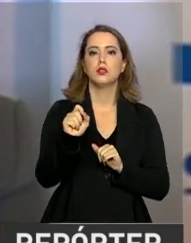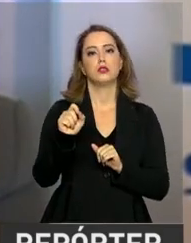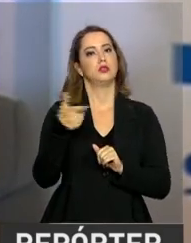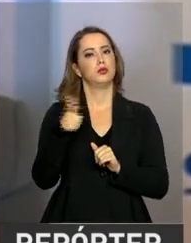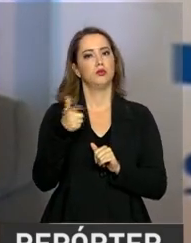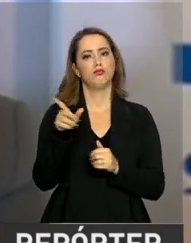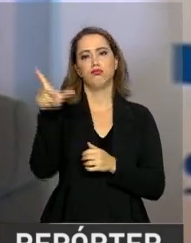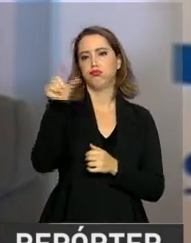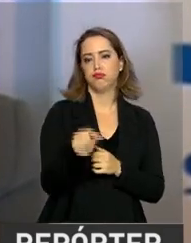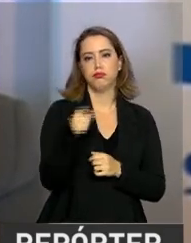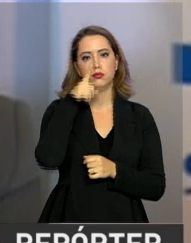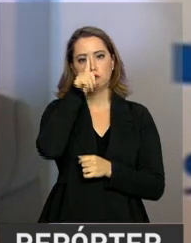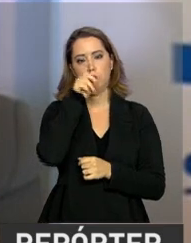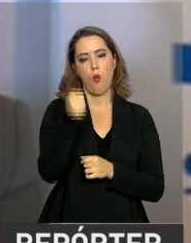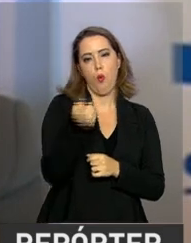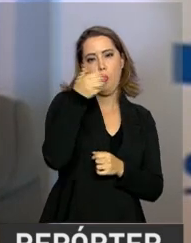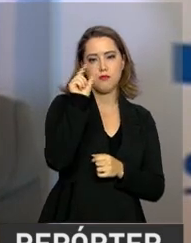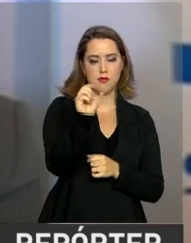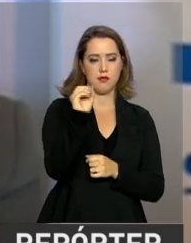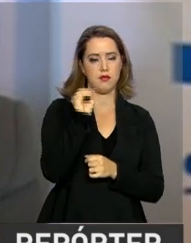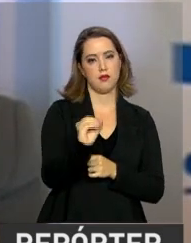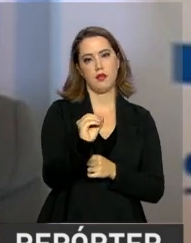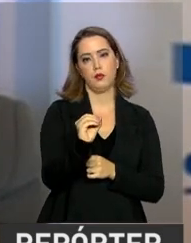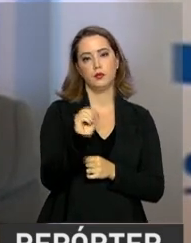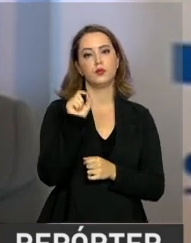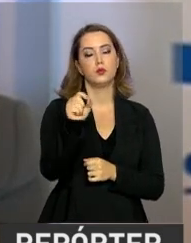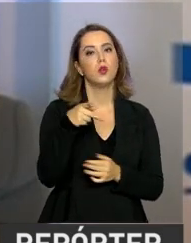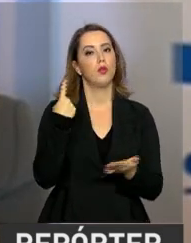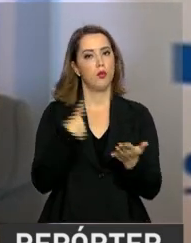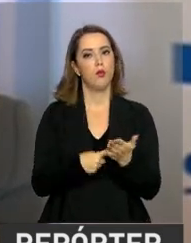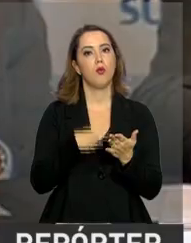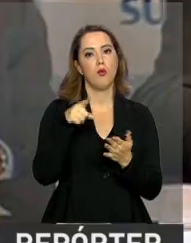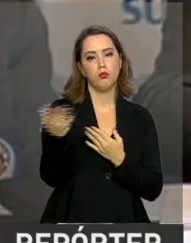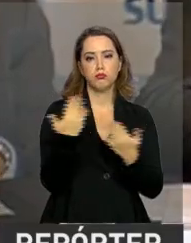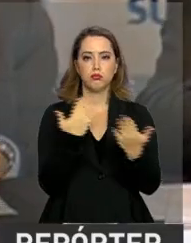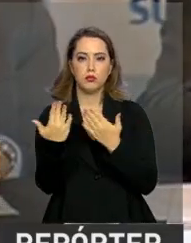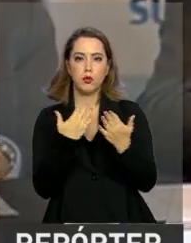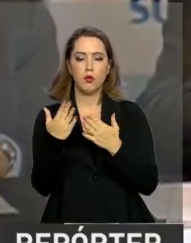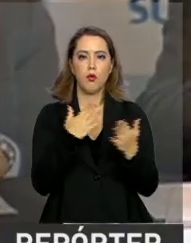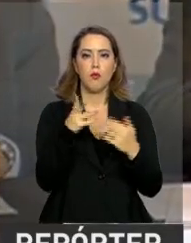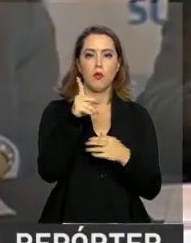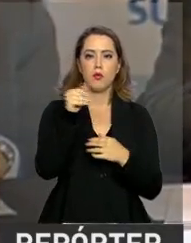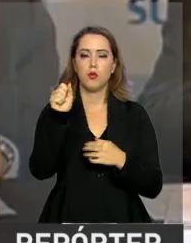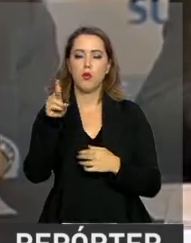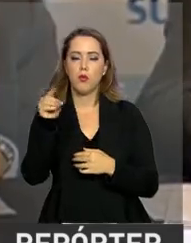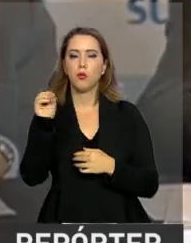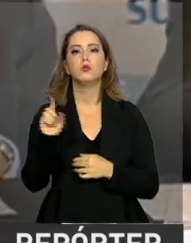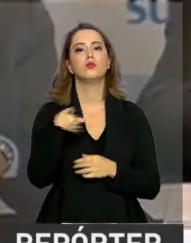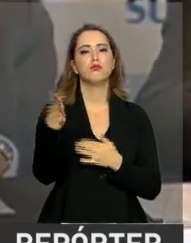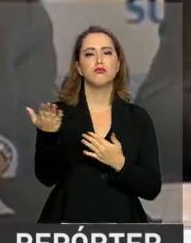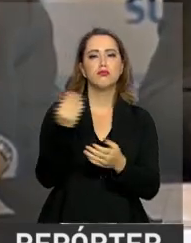é baixíssima, quase zero. Para comprovar a afirmação, o ministro comparou os dados de visitantes da Copa do Mundo